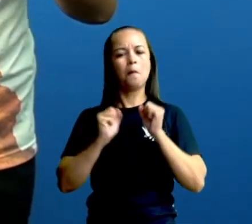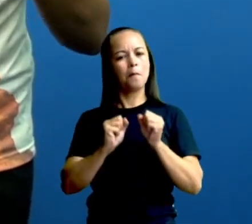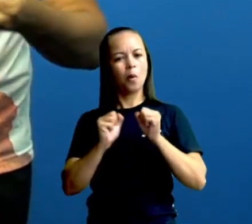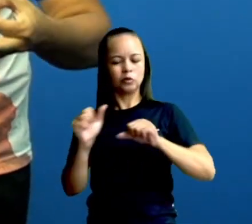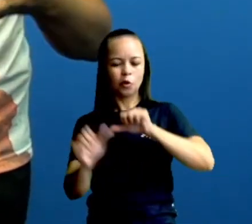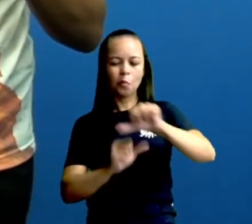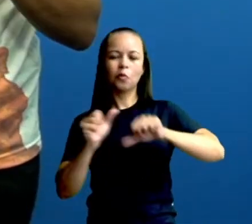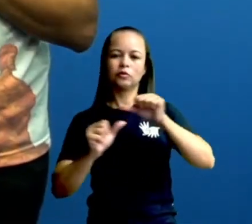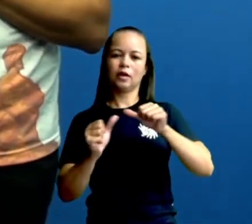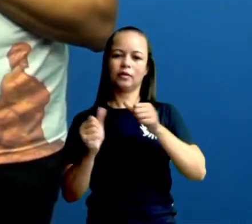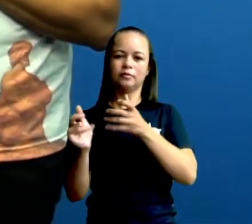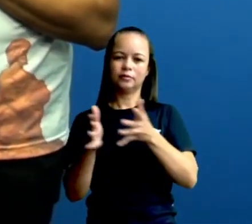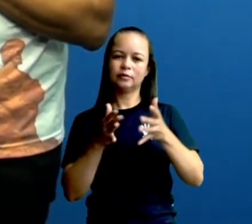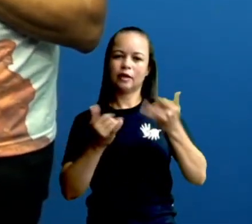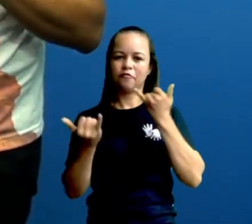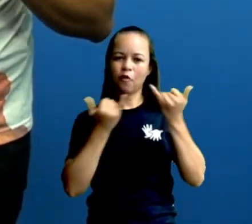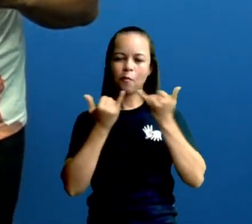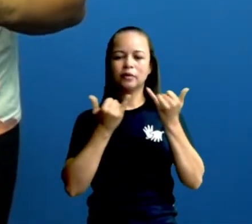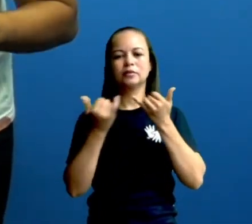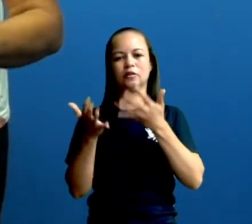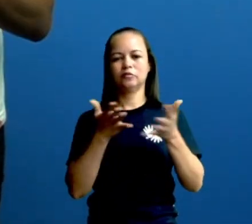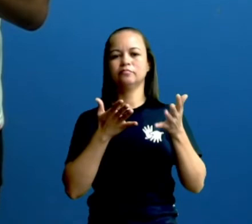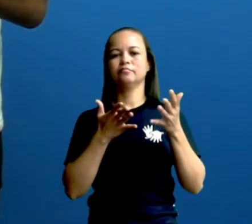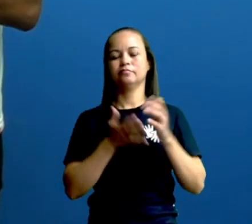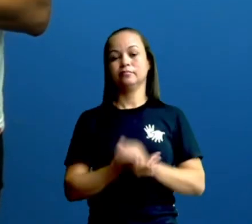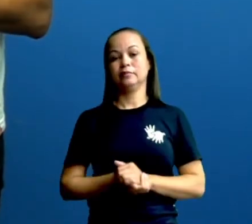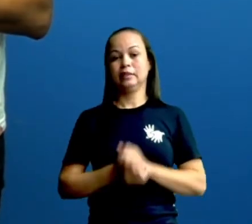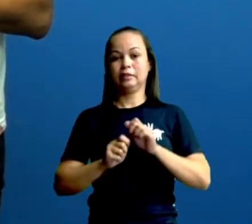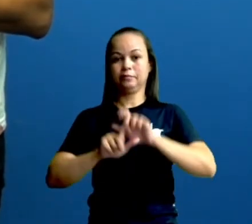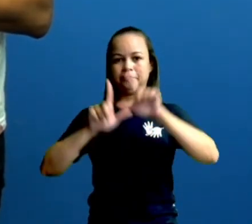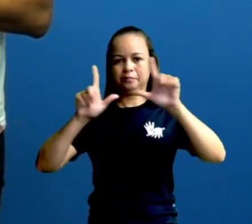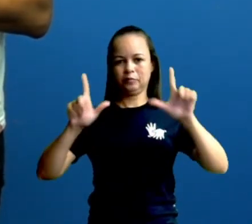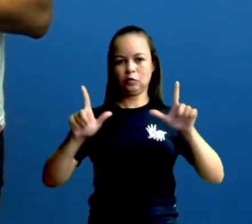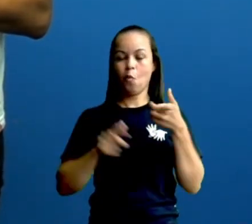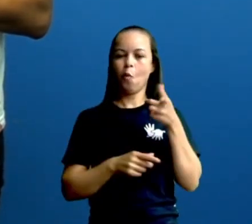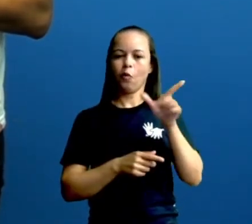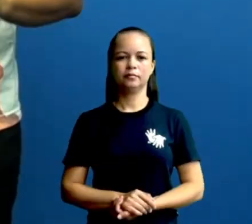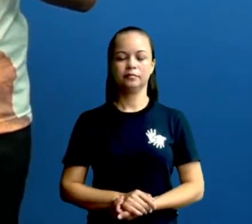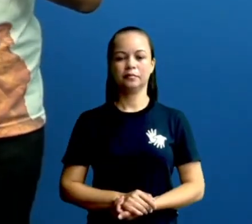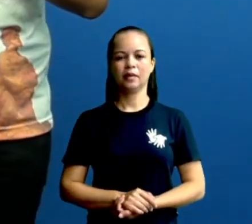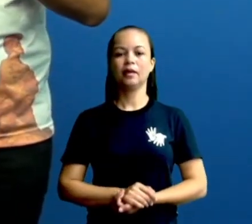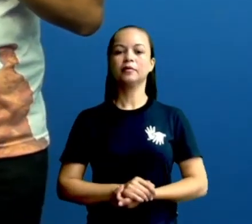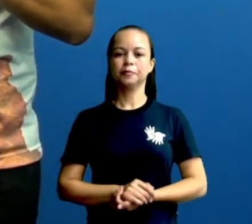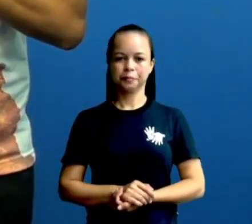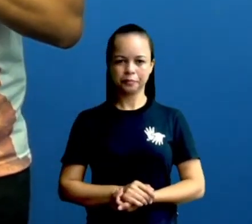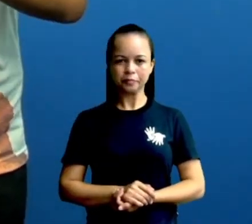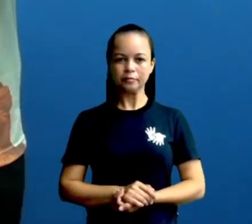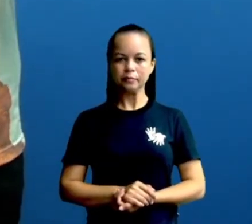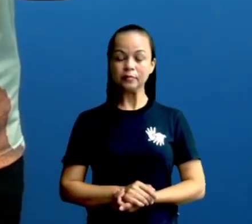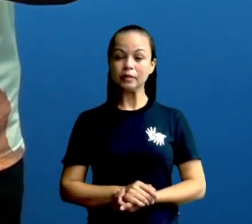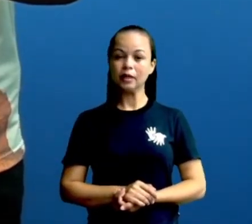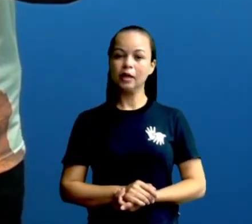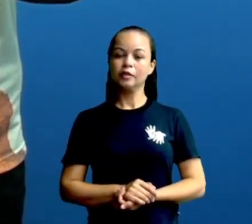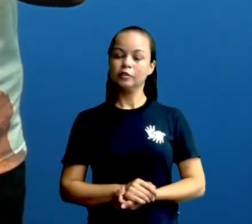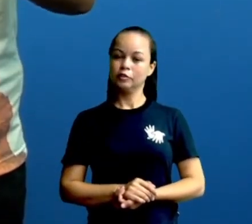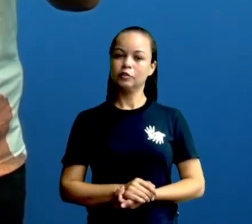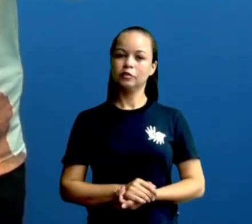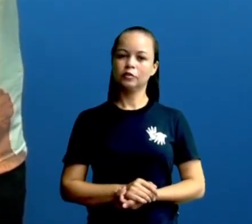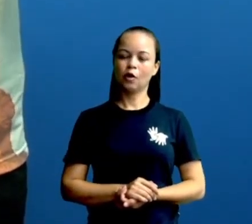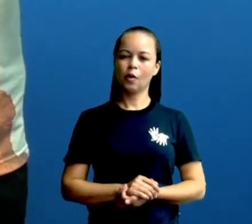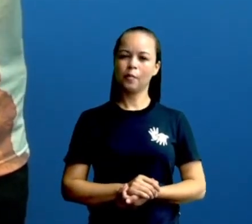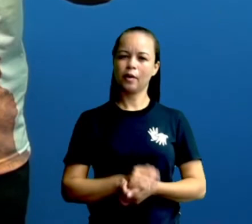informação de forma cabal. E eu vou pedir para a produção ir para o nosso próximo slide. Então, gente, só para a gente justamente